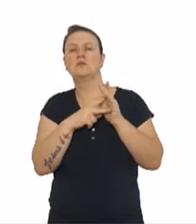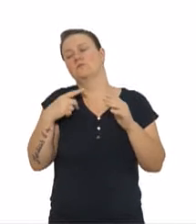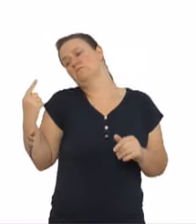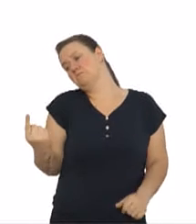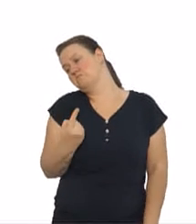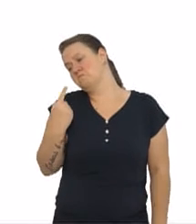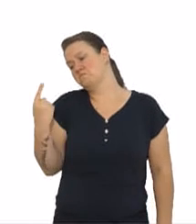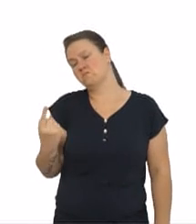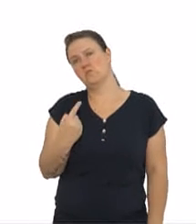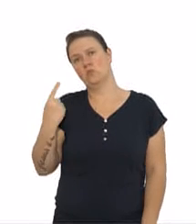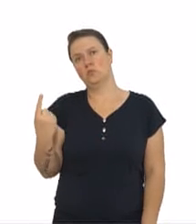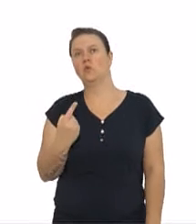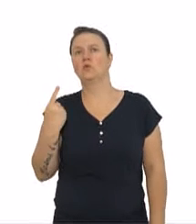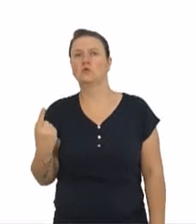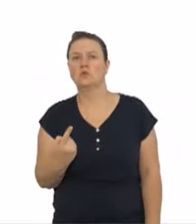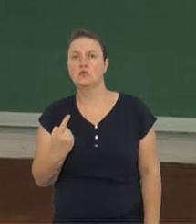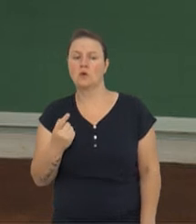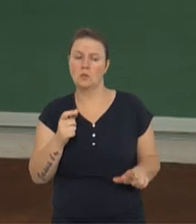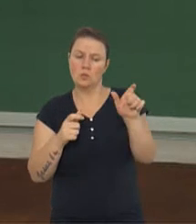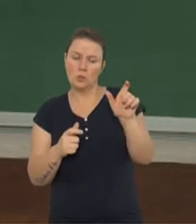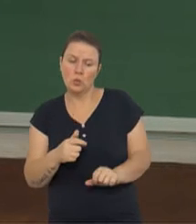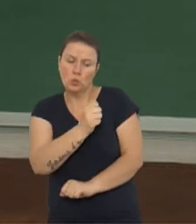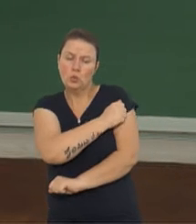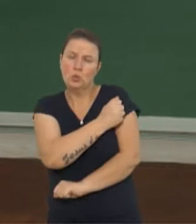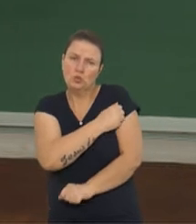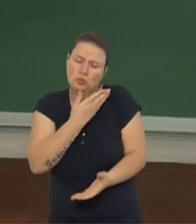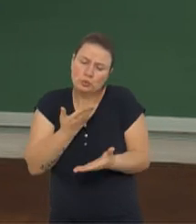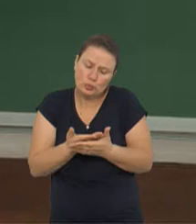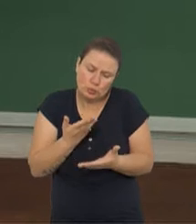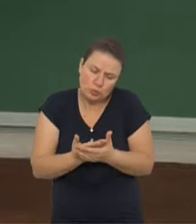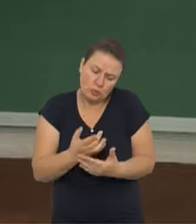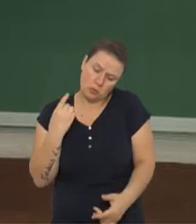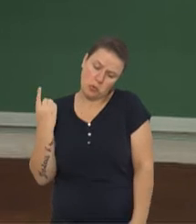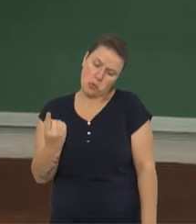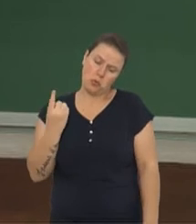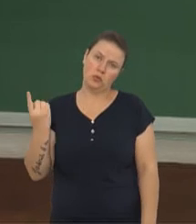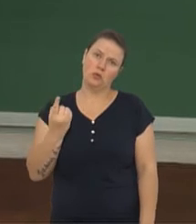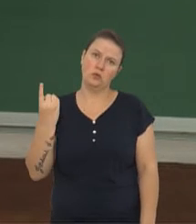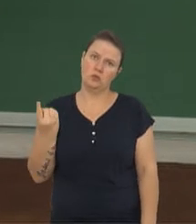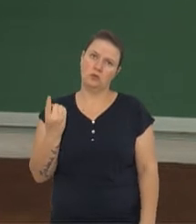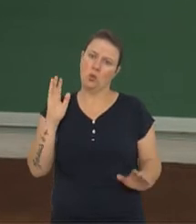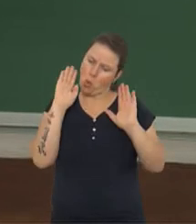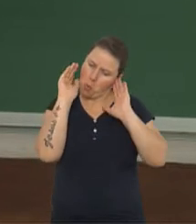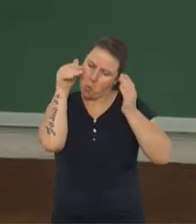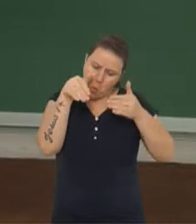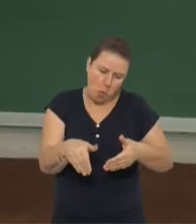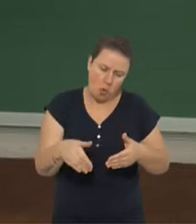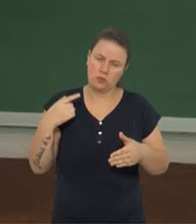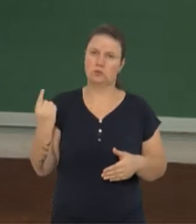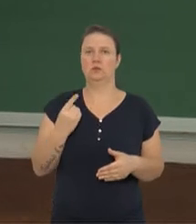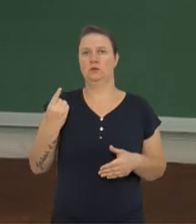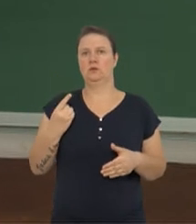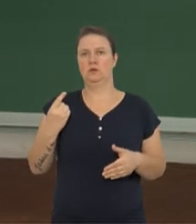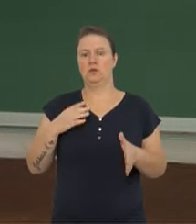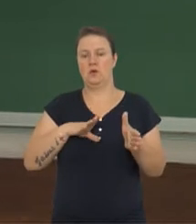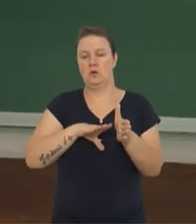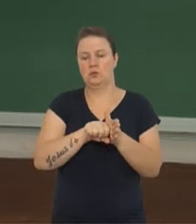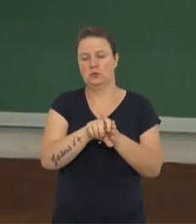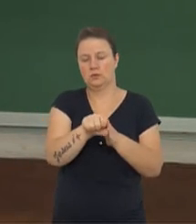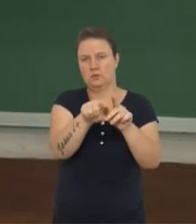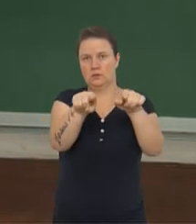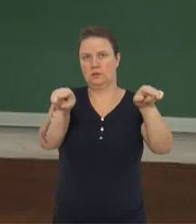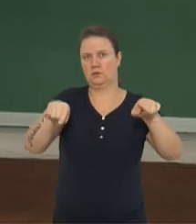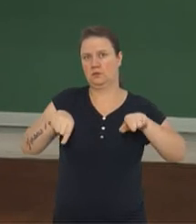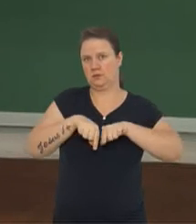sozinho. Ele, estudiante, estuda solito, sem companhia. Ou seja, ele está estudando sozinho no classroom. Estão vendo as